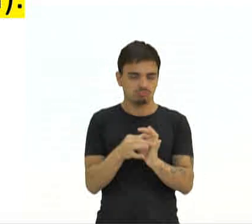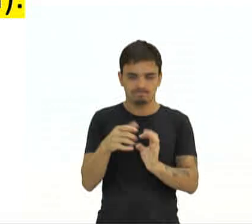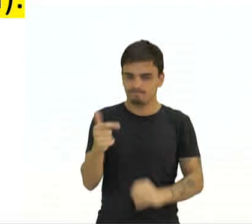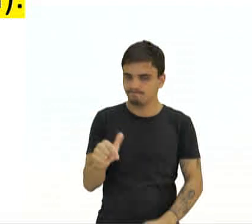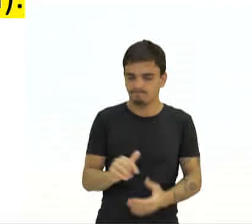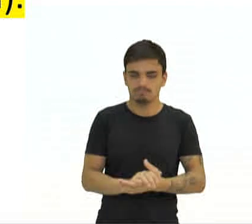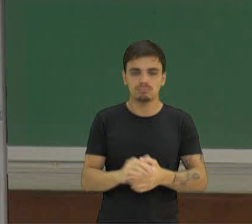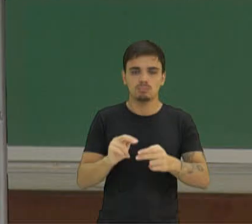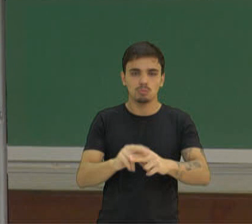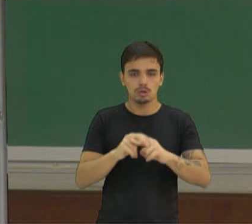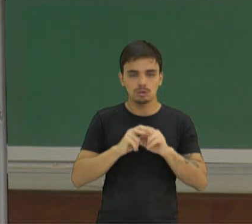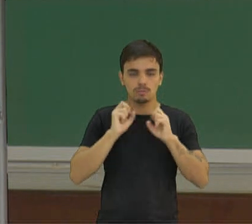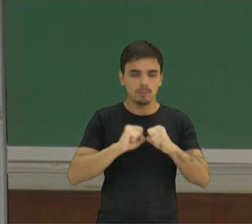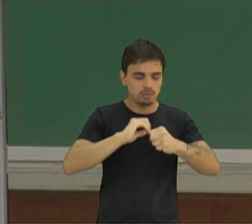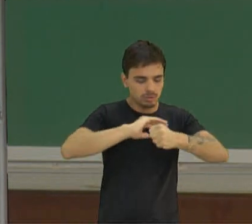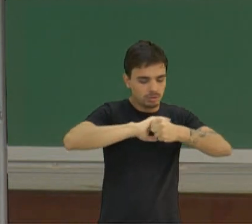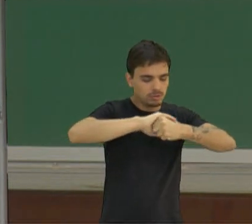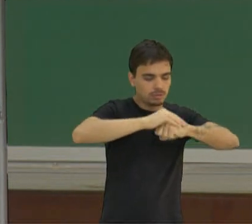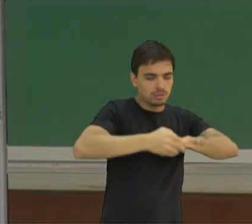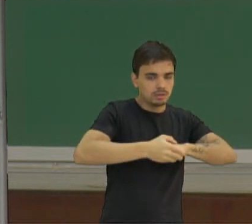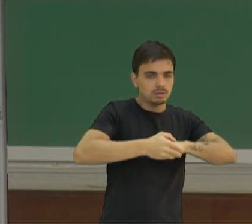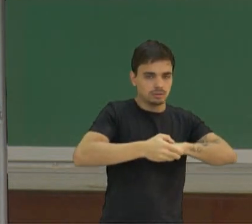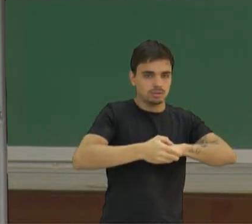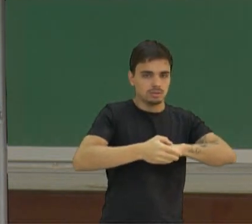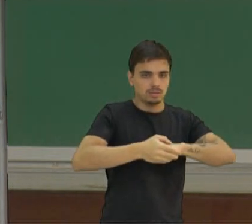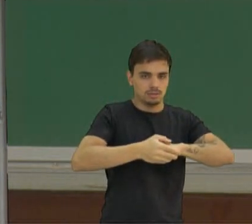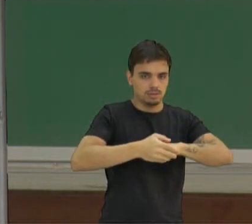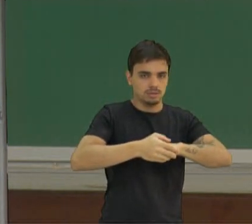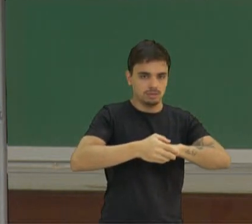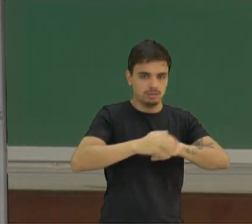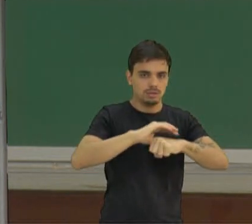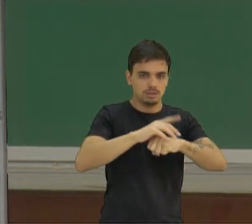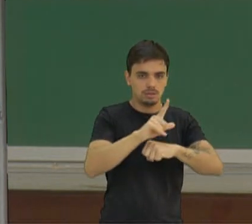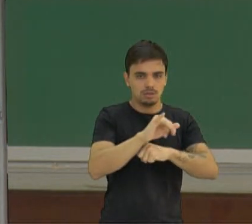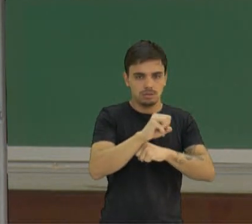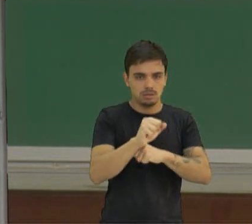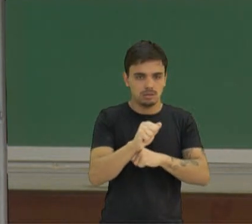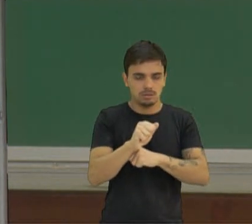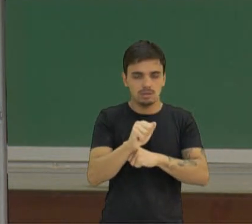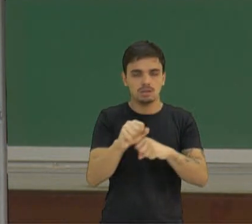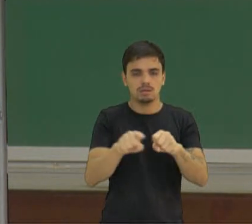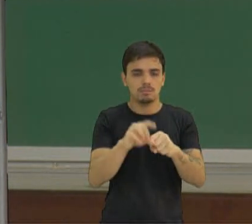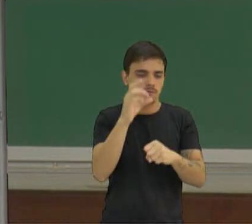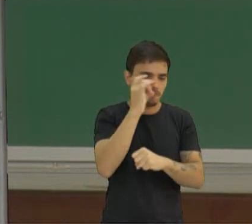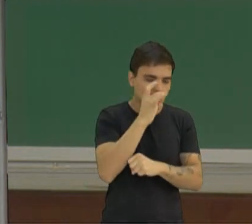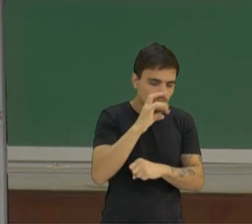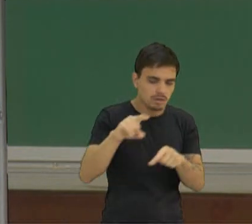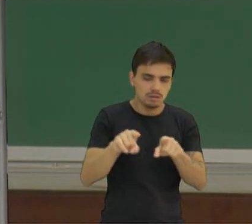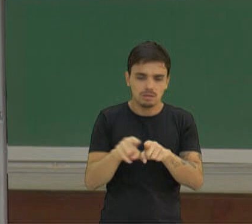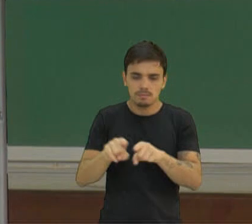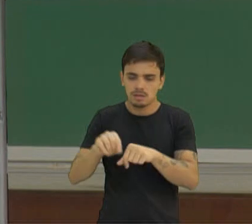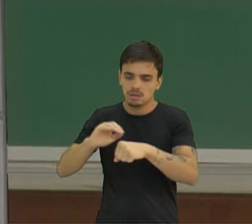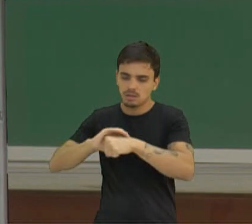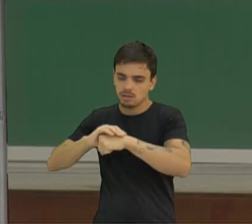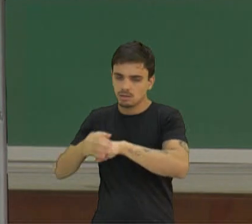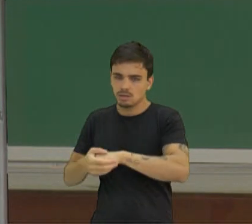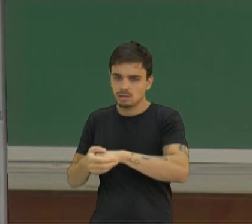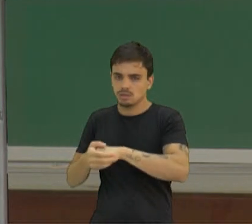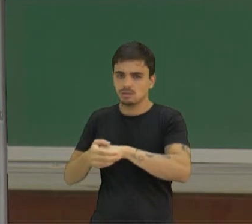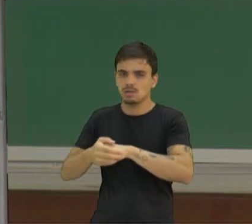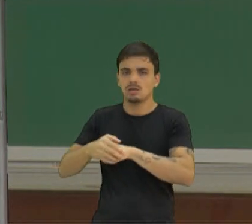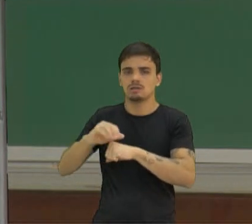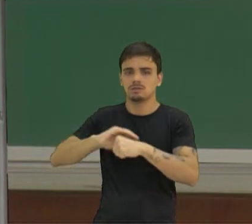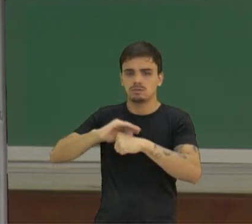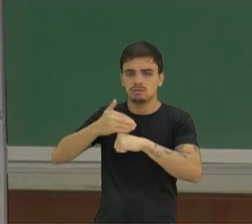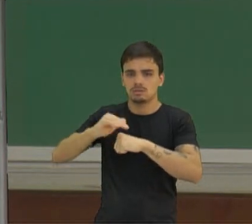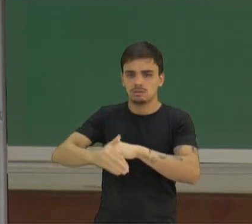semente pode ser Lisa e verde como pode ser Lisa e rugosa da